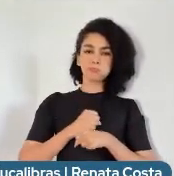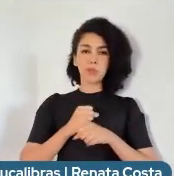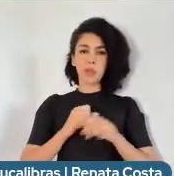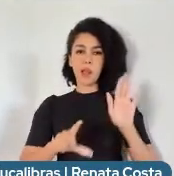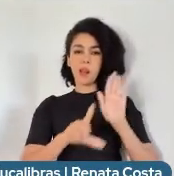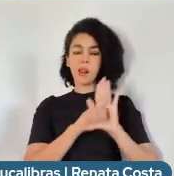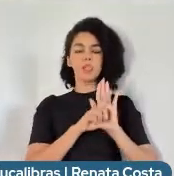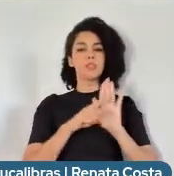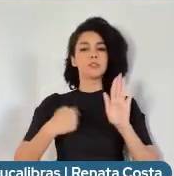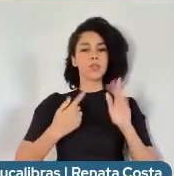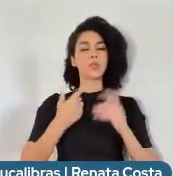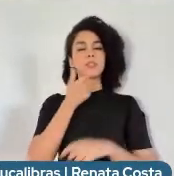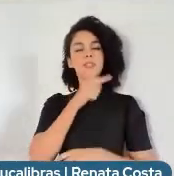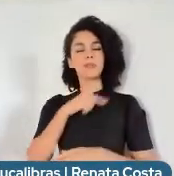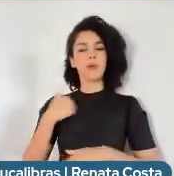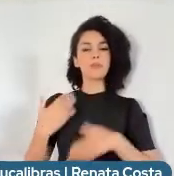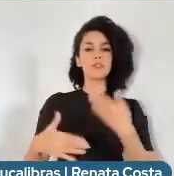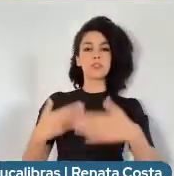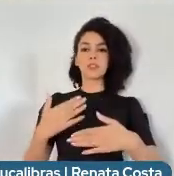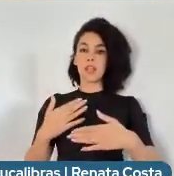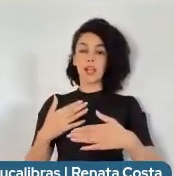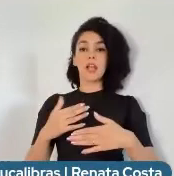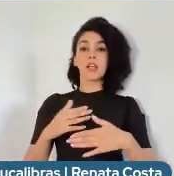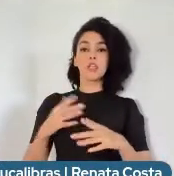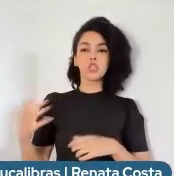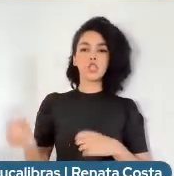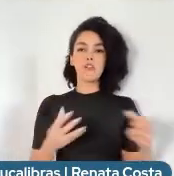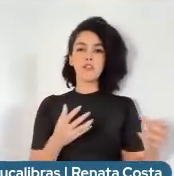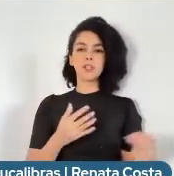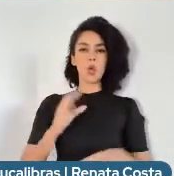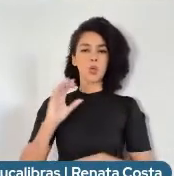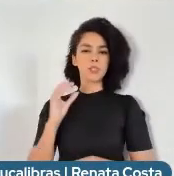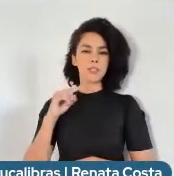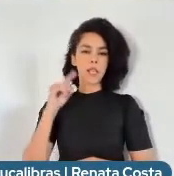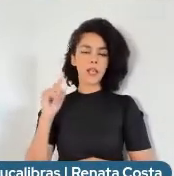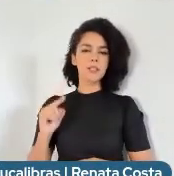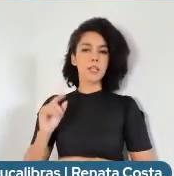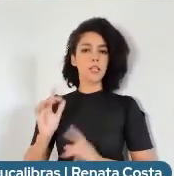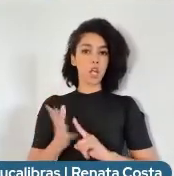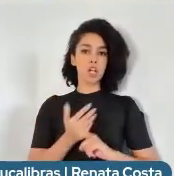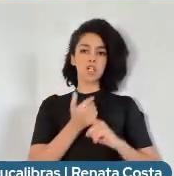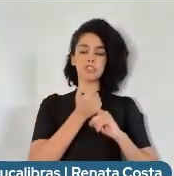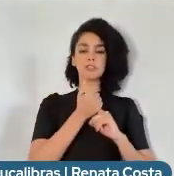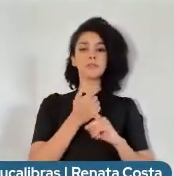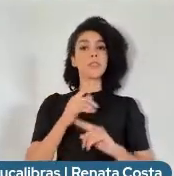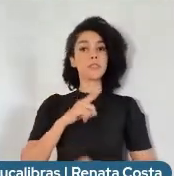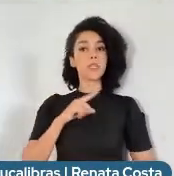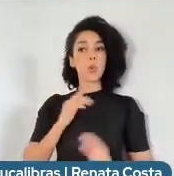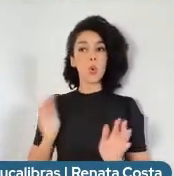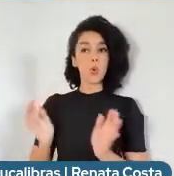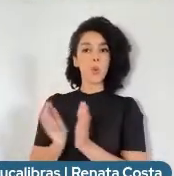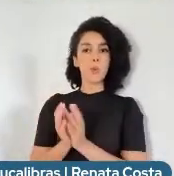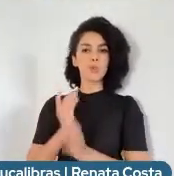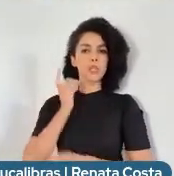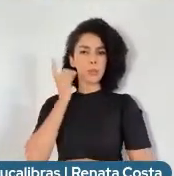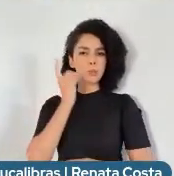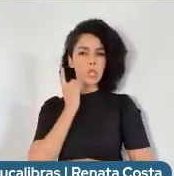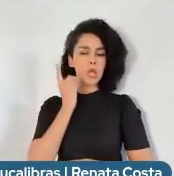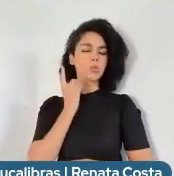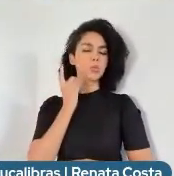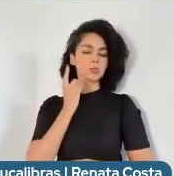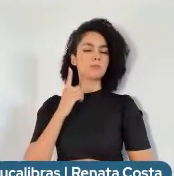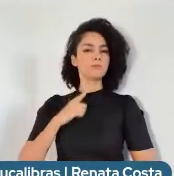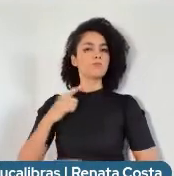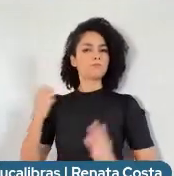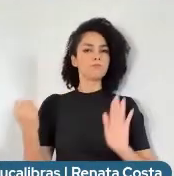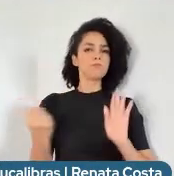pauta de inovação, ciência e tecnologia. Né? Então, a gente tem um time de deputados comprometidos, de fato, com a